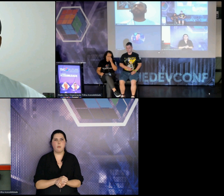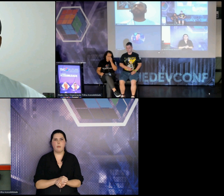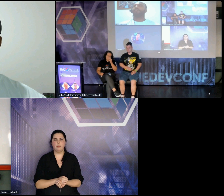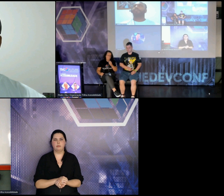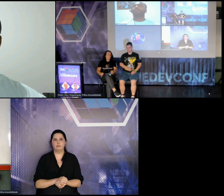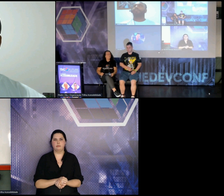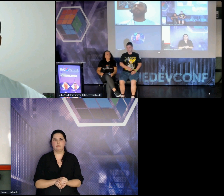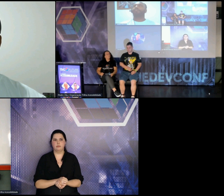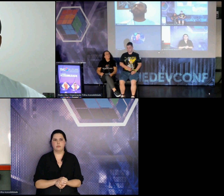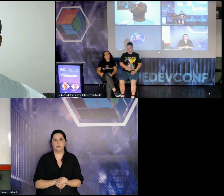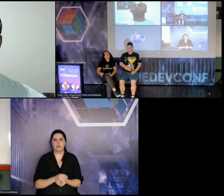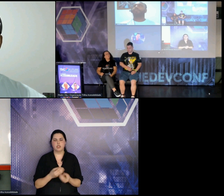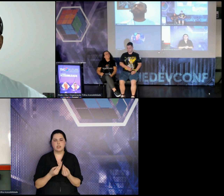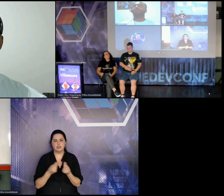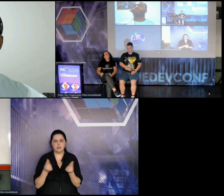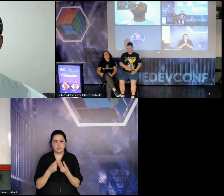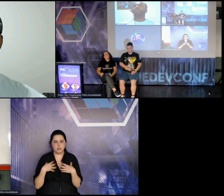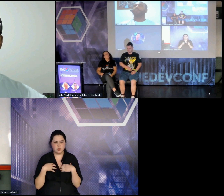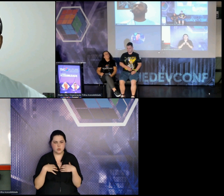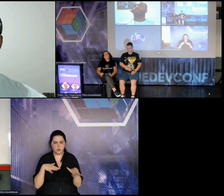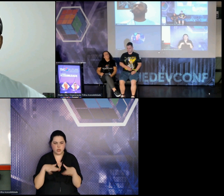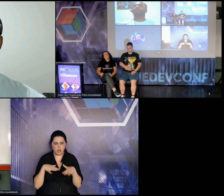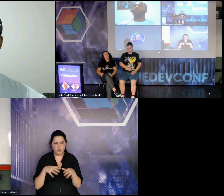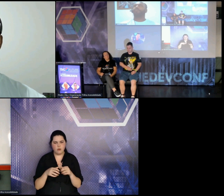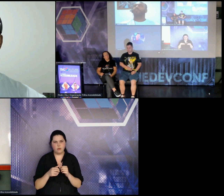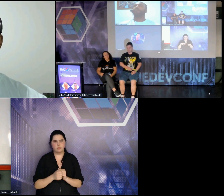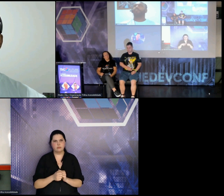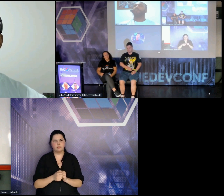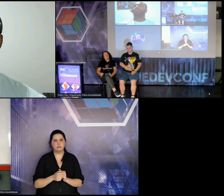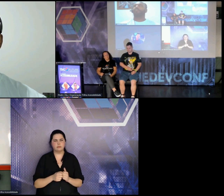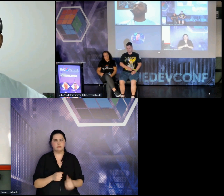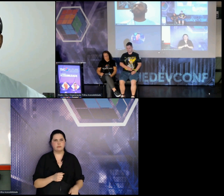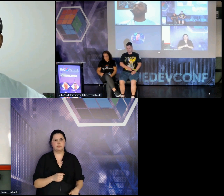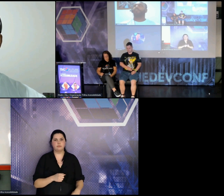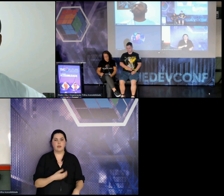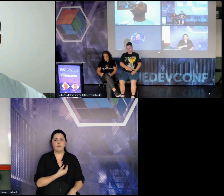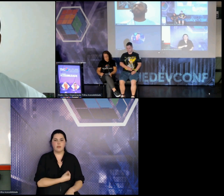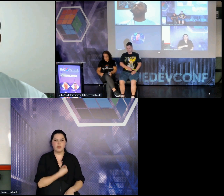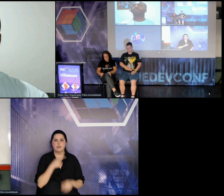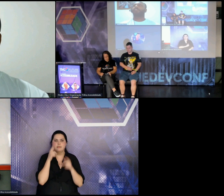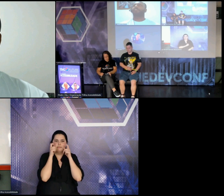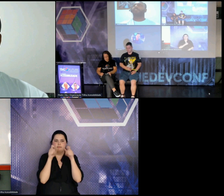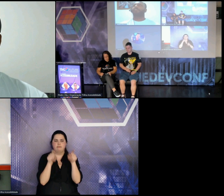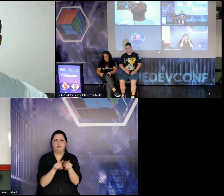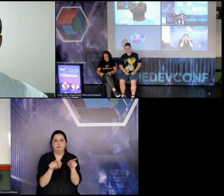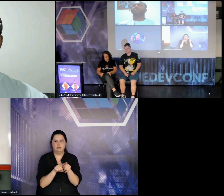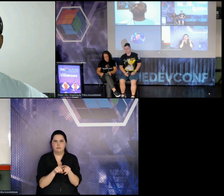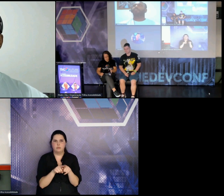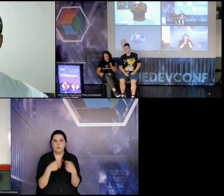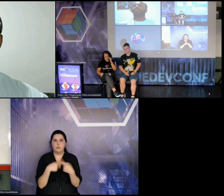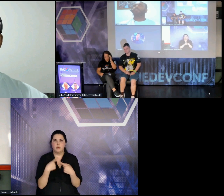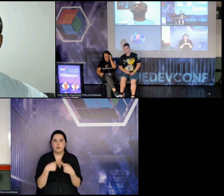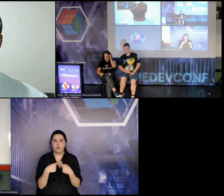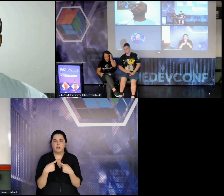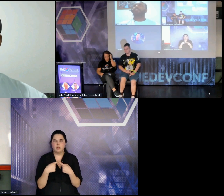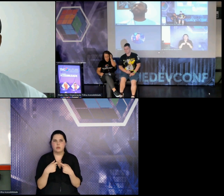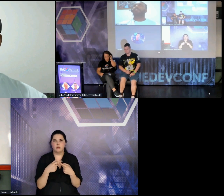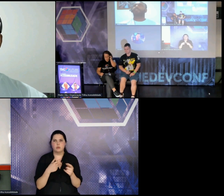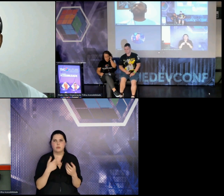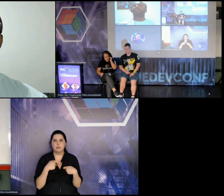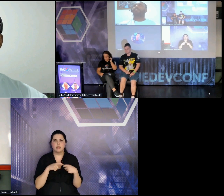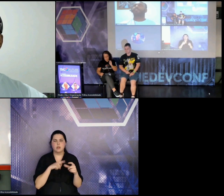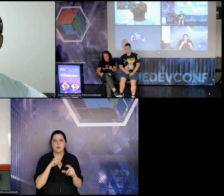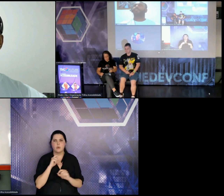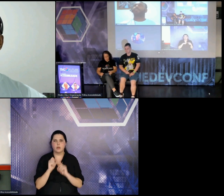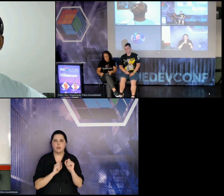do sensorial ou algo físico mesmo, então a vivência eu acho que é bem interessante, porque você passa a ter um